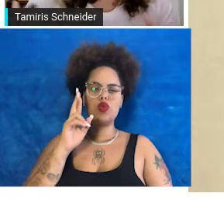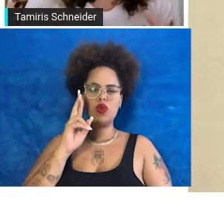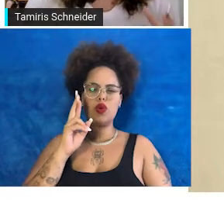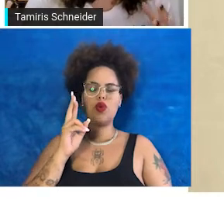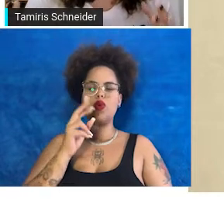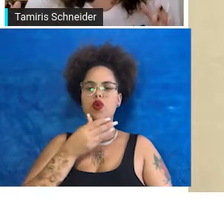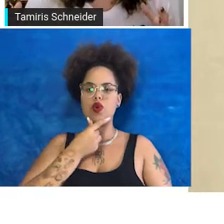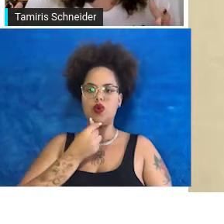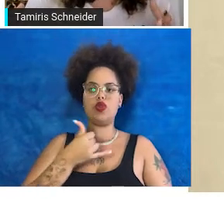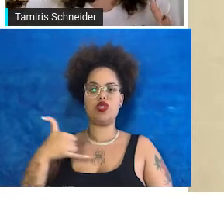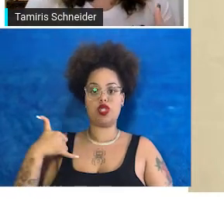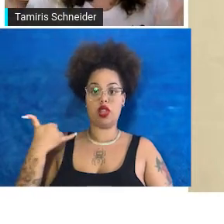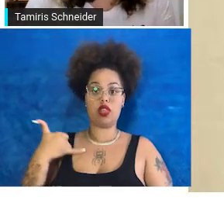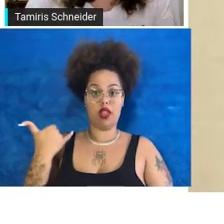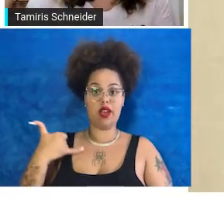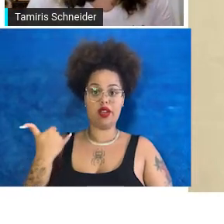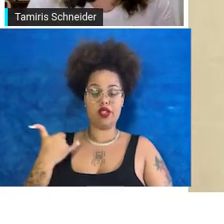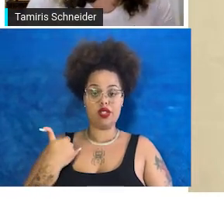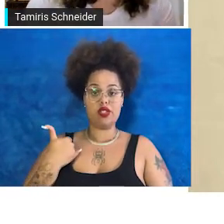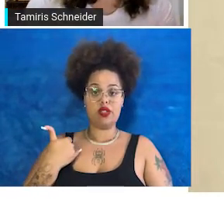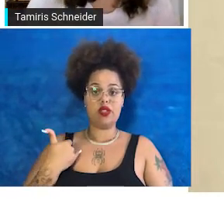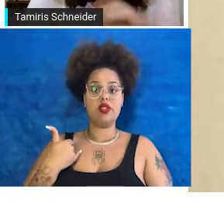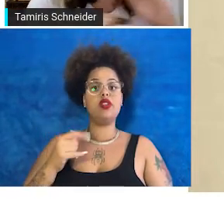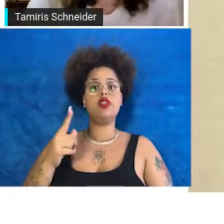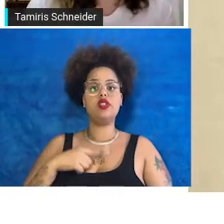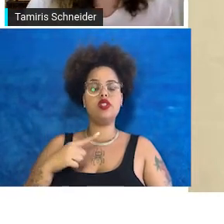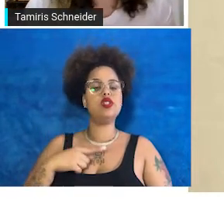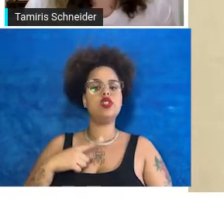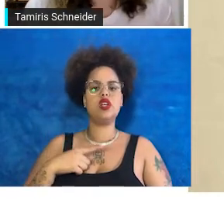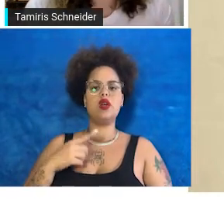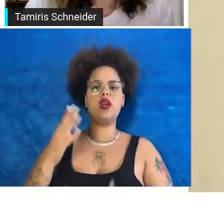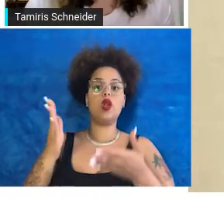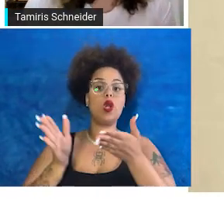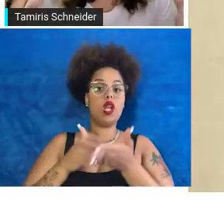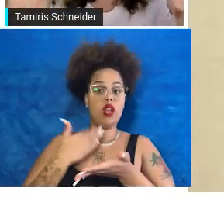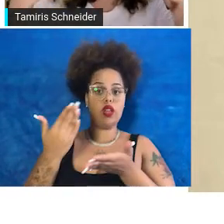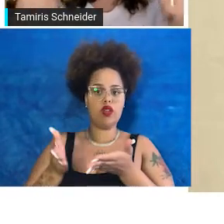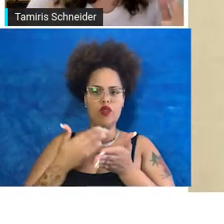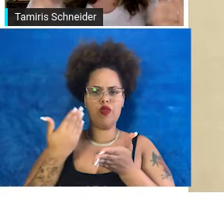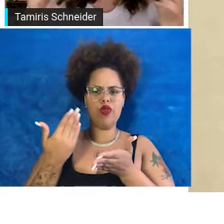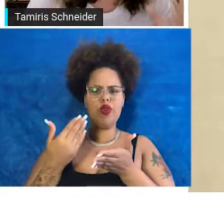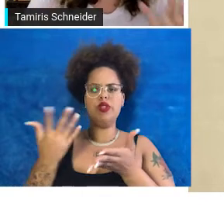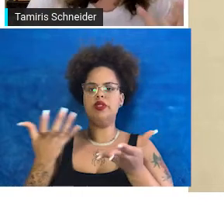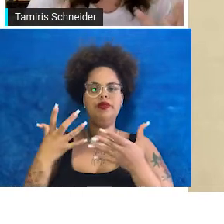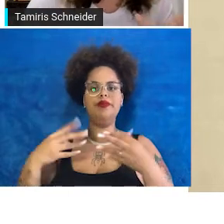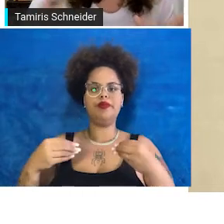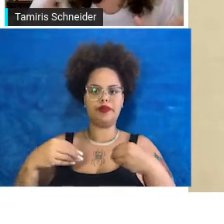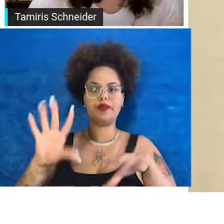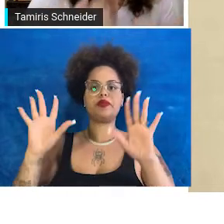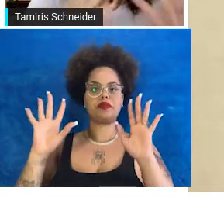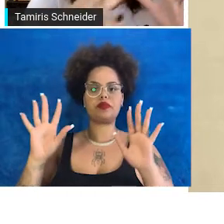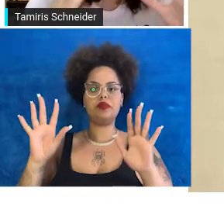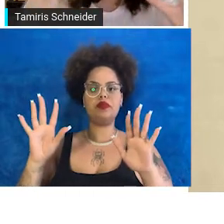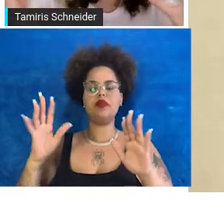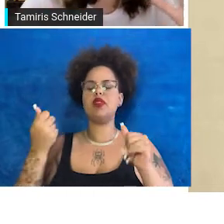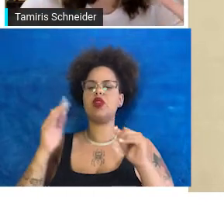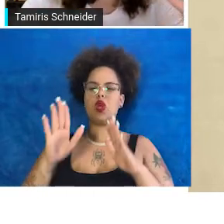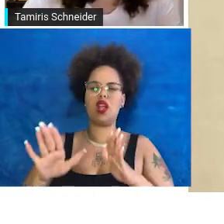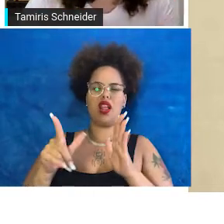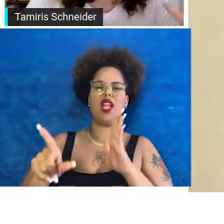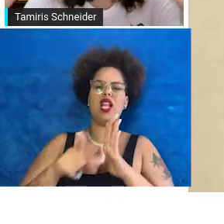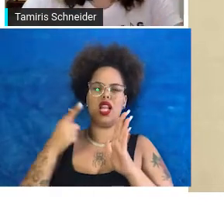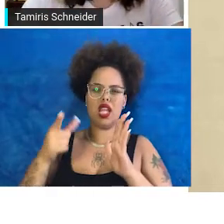tinha um sebo de livros que o filho estava querendo se desfazer. Então, a gente tinha que colocar livros